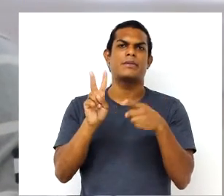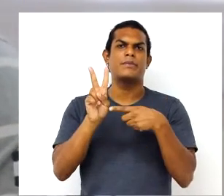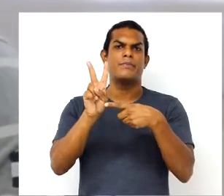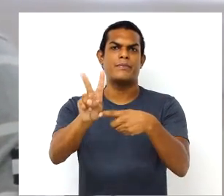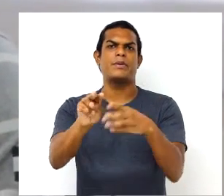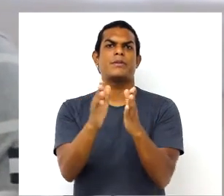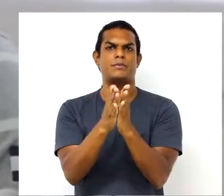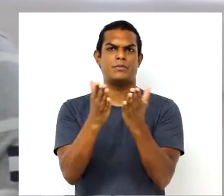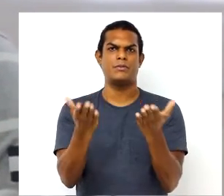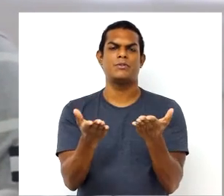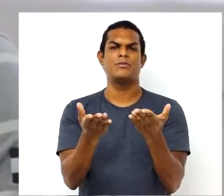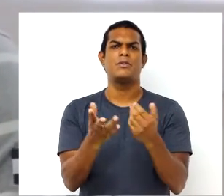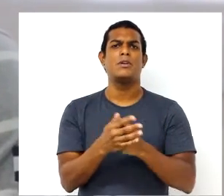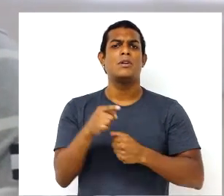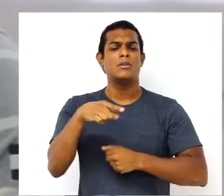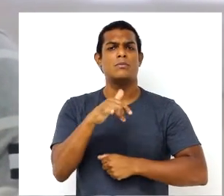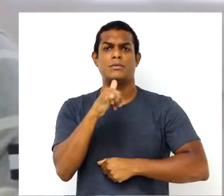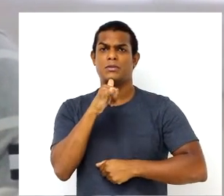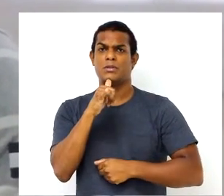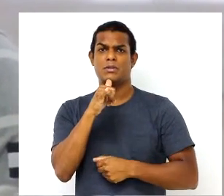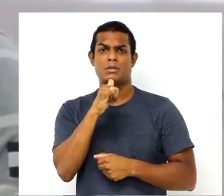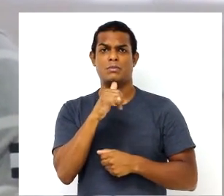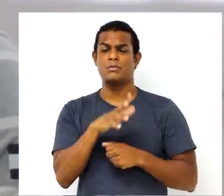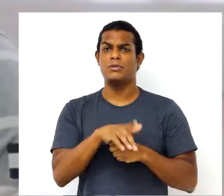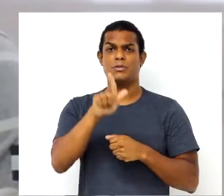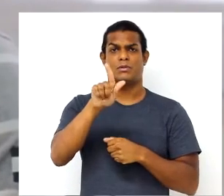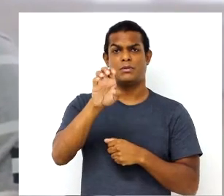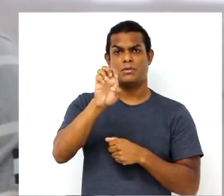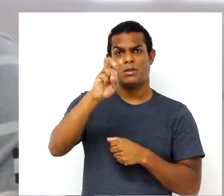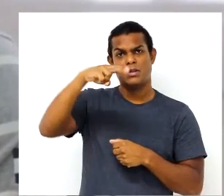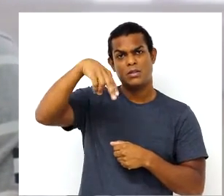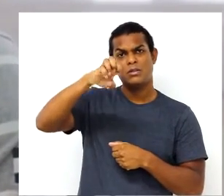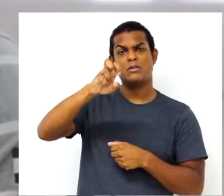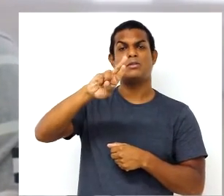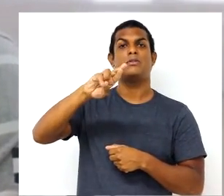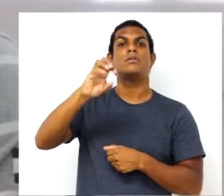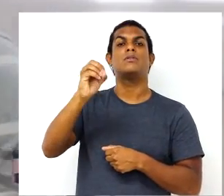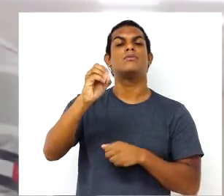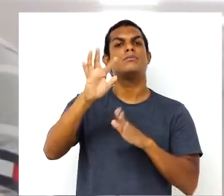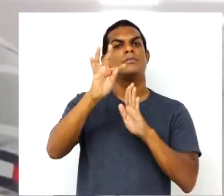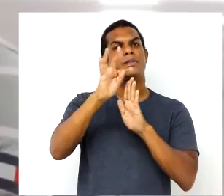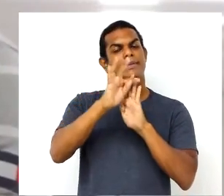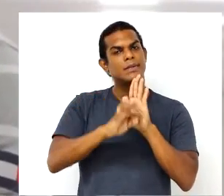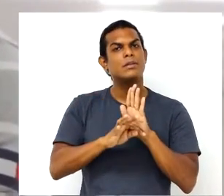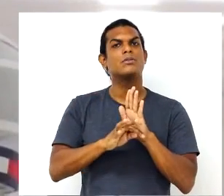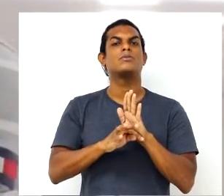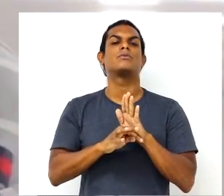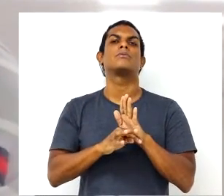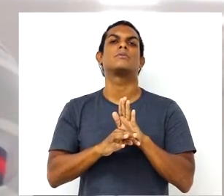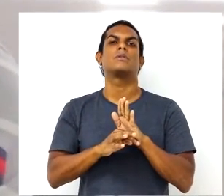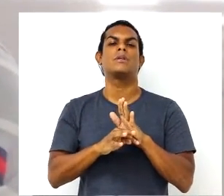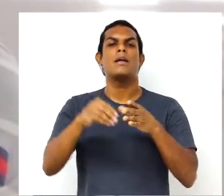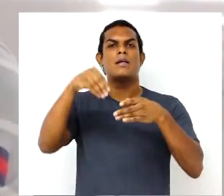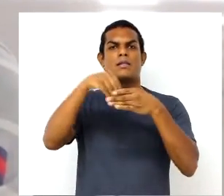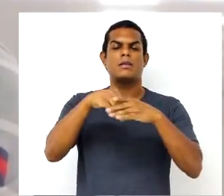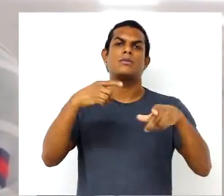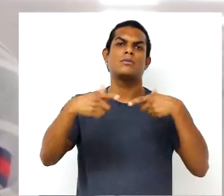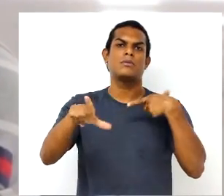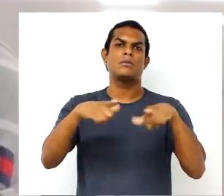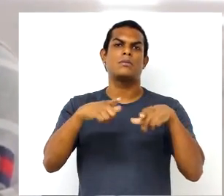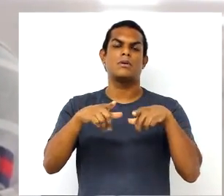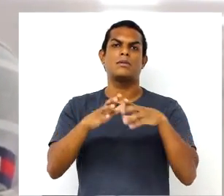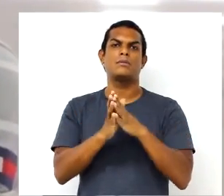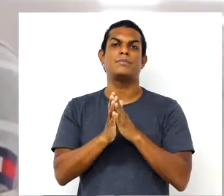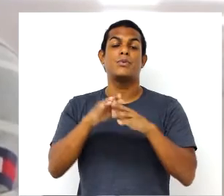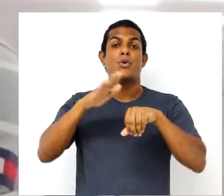Então, isso são exemplos de gêneros textuais que circulam no nosso ambiente de trabalho. O desafio maior para